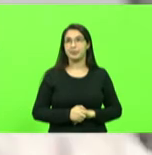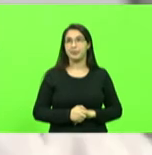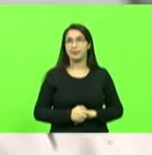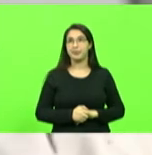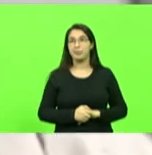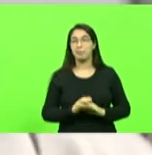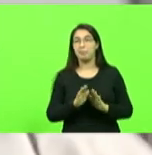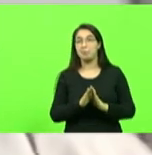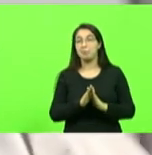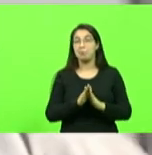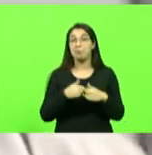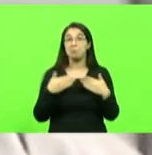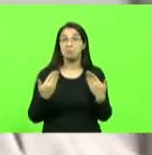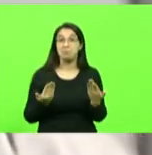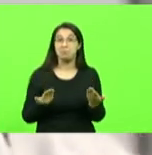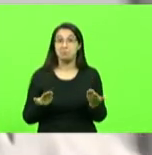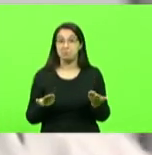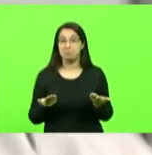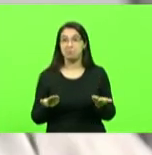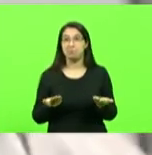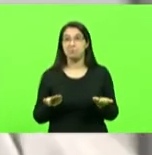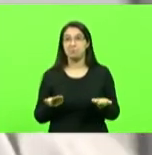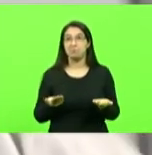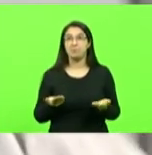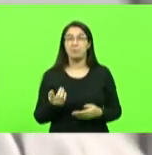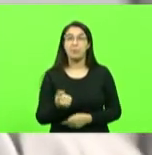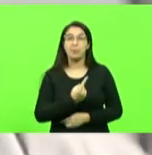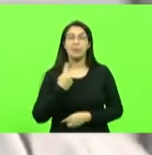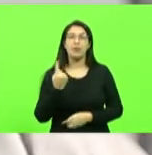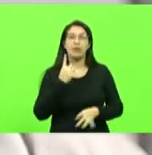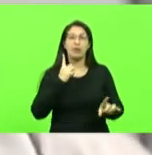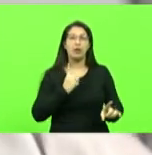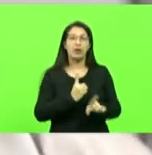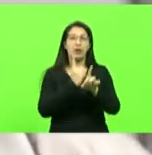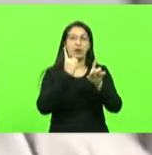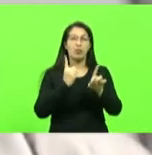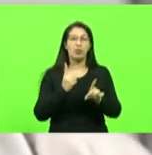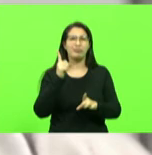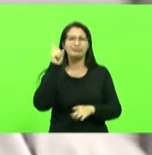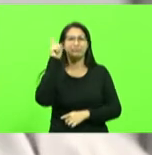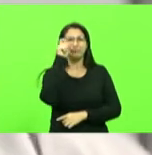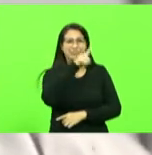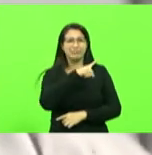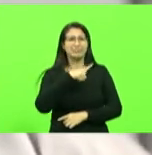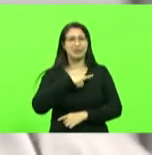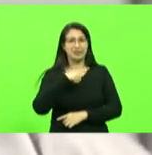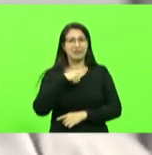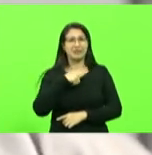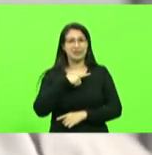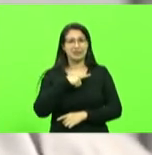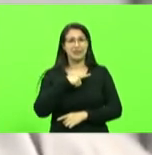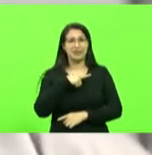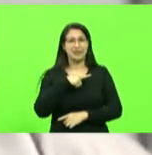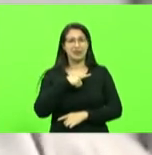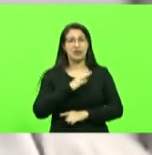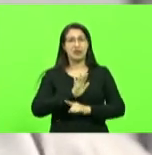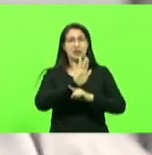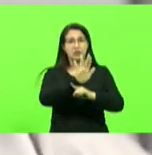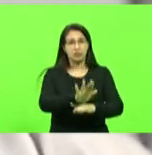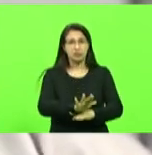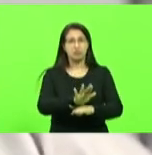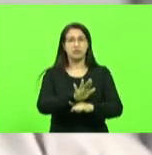Então, não é à toa, né, que nós encontramos dificuldades na mobilização e participação